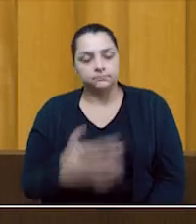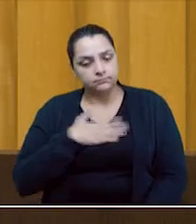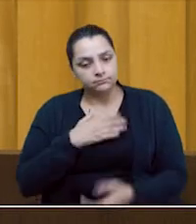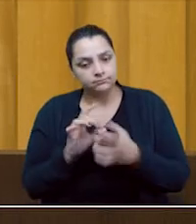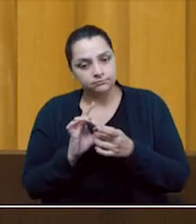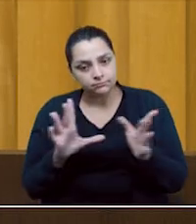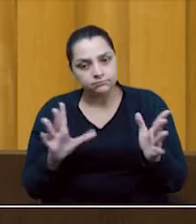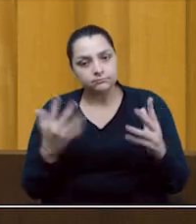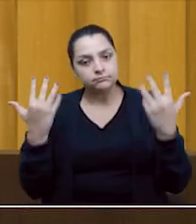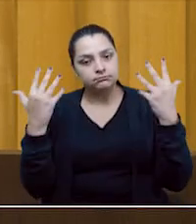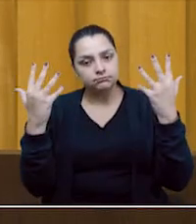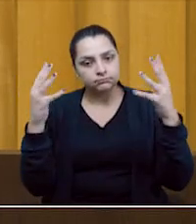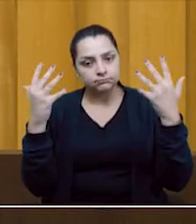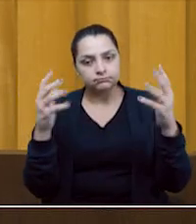celebrar